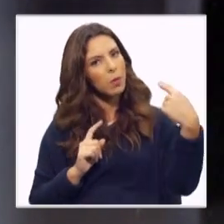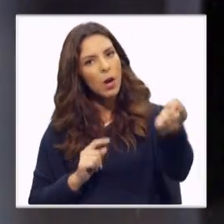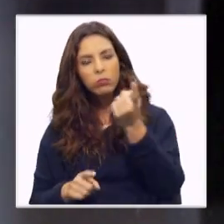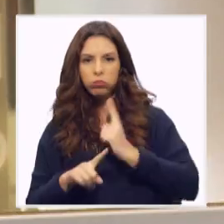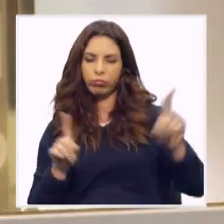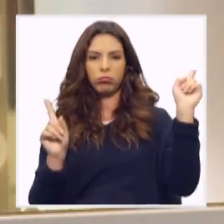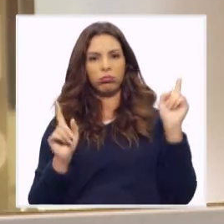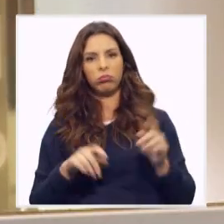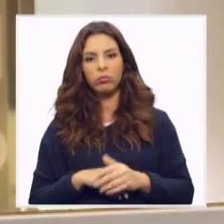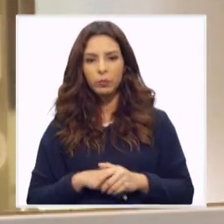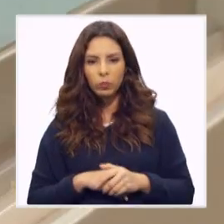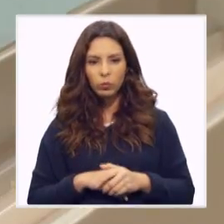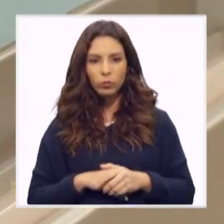dias.